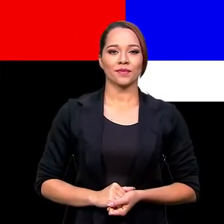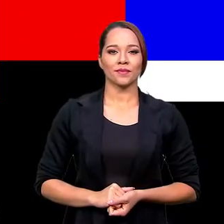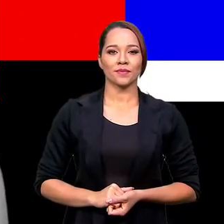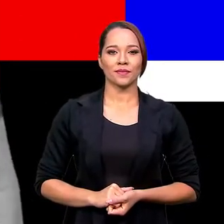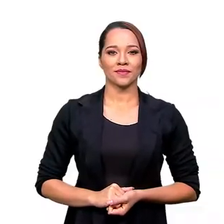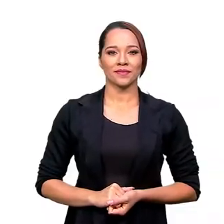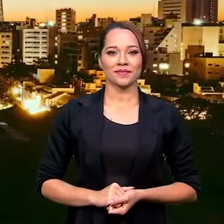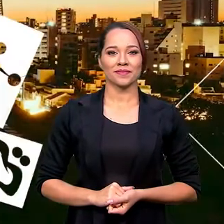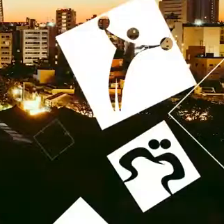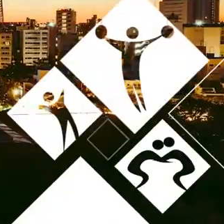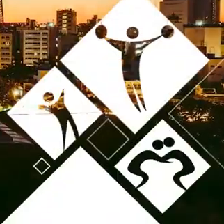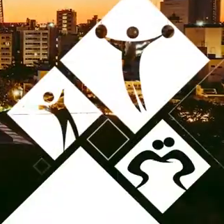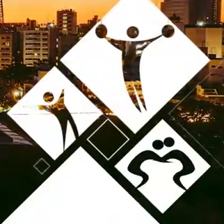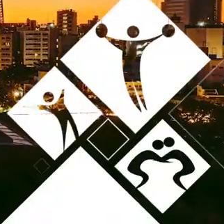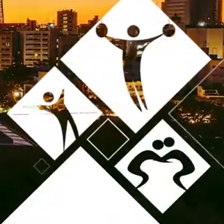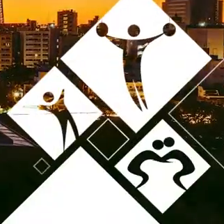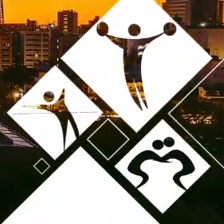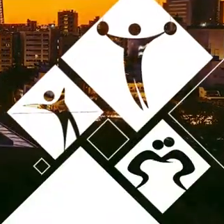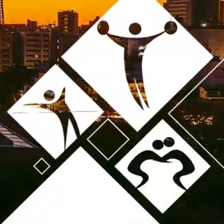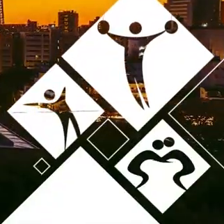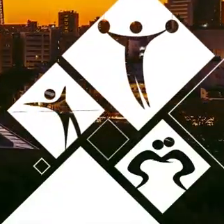2, 1, valendo.